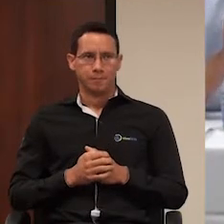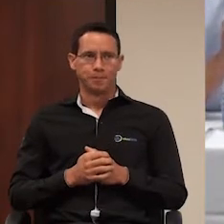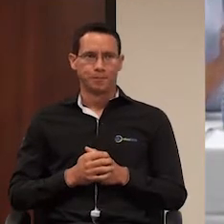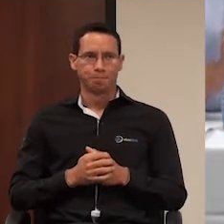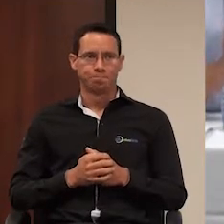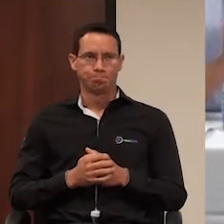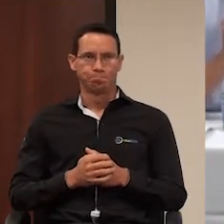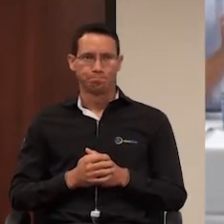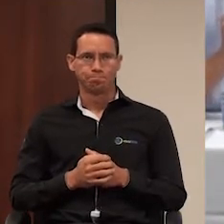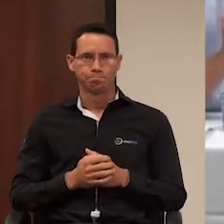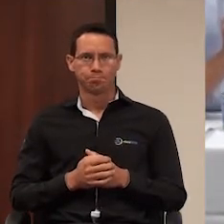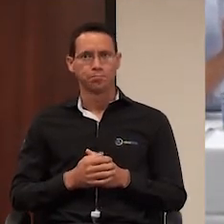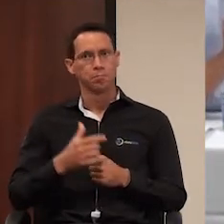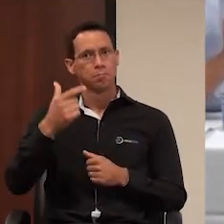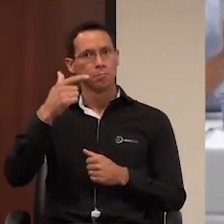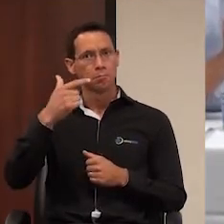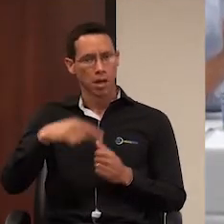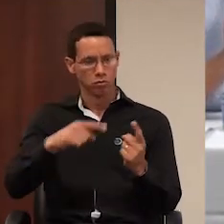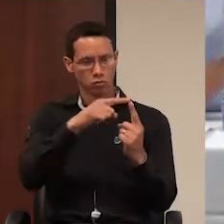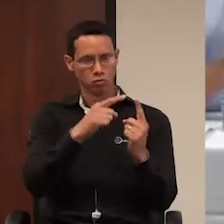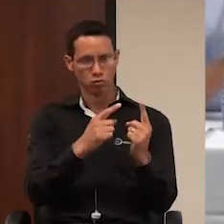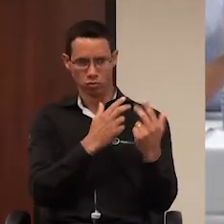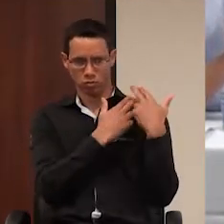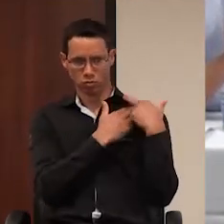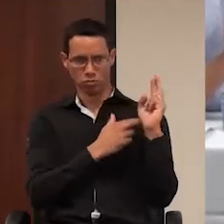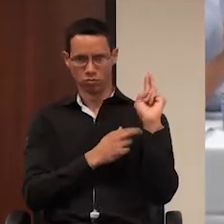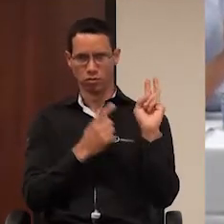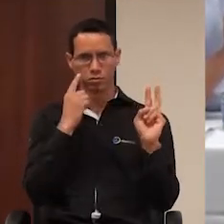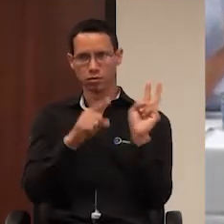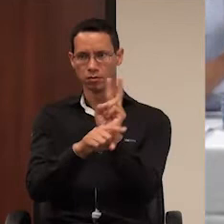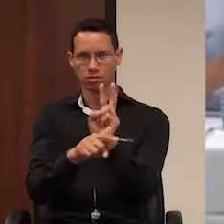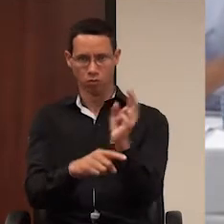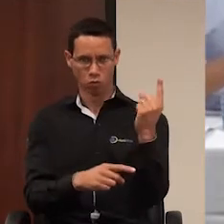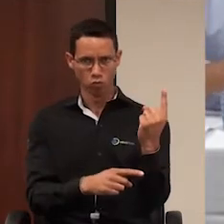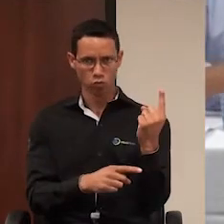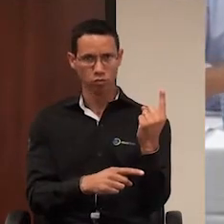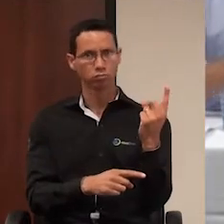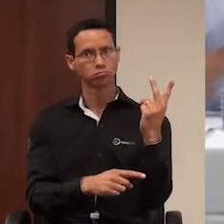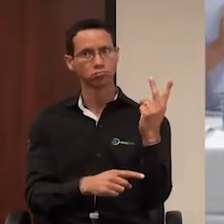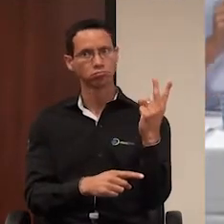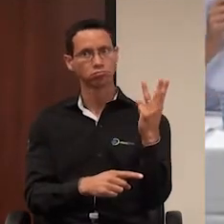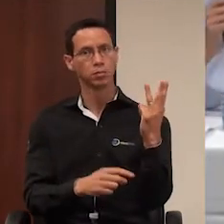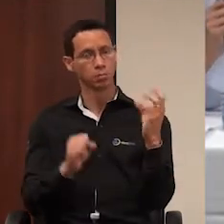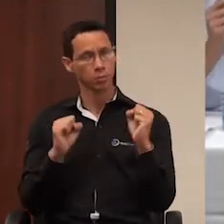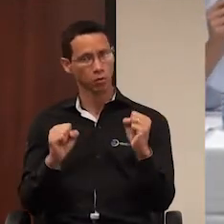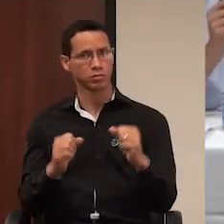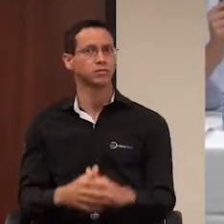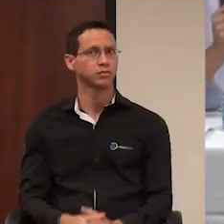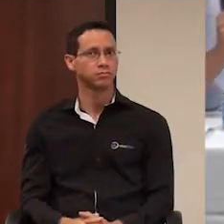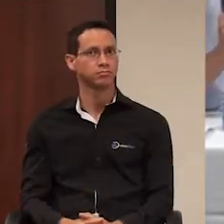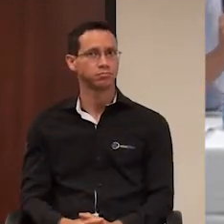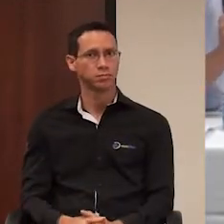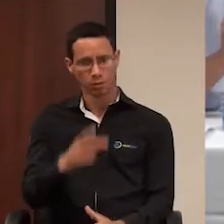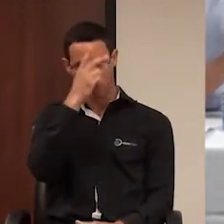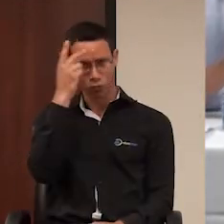Eu posso nomear mais de um curador para isso, não posso? Posso. Por que isso vai ficar ao encargo de uma